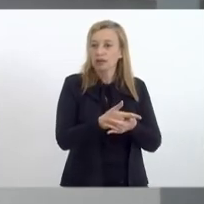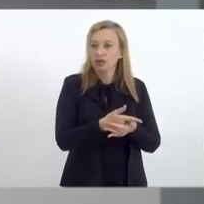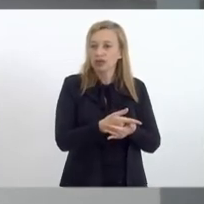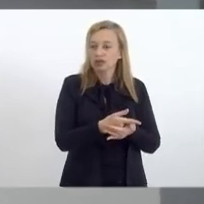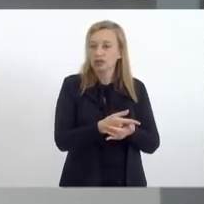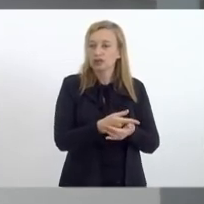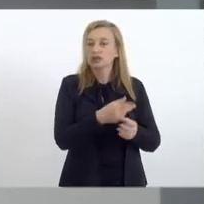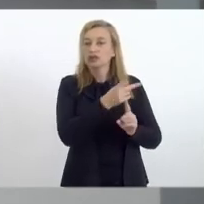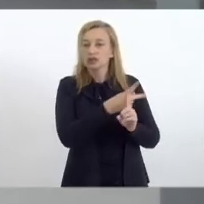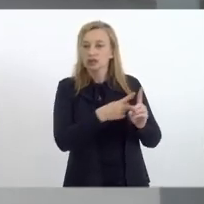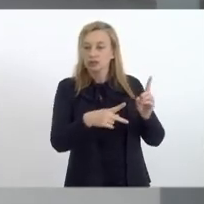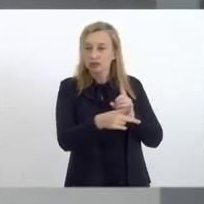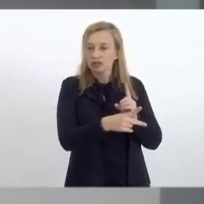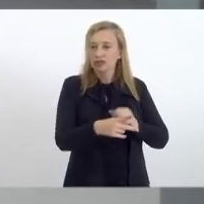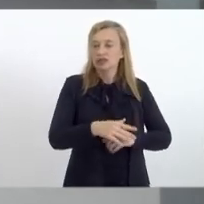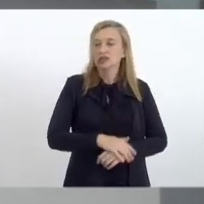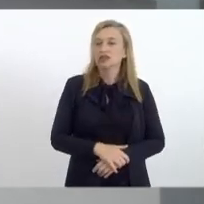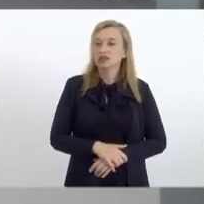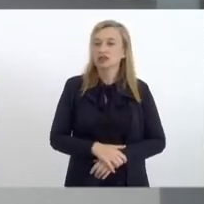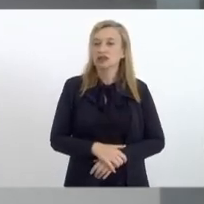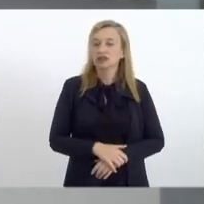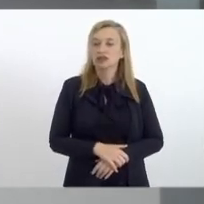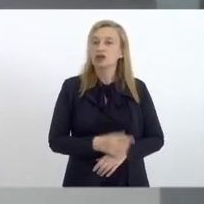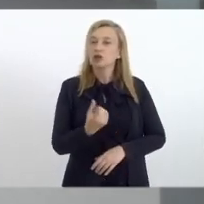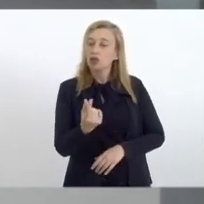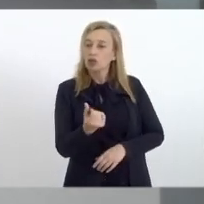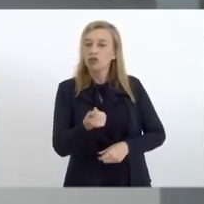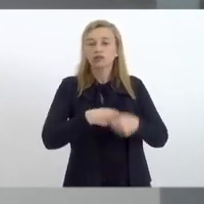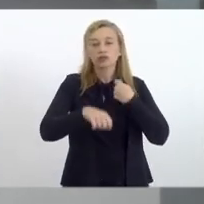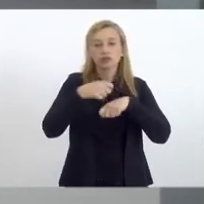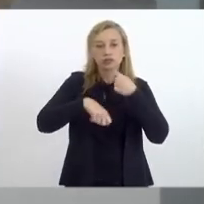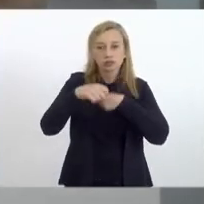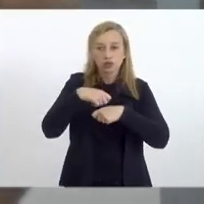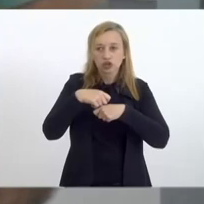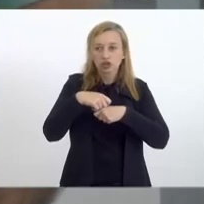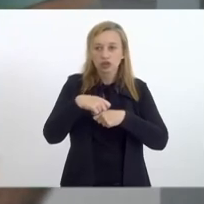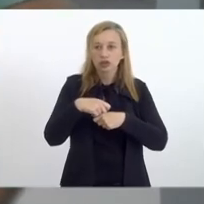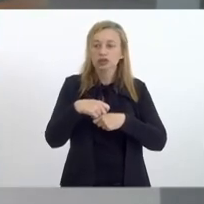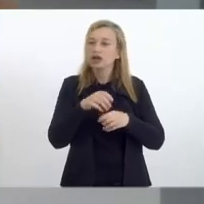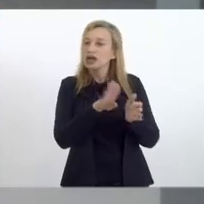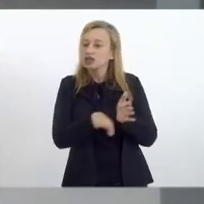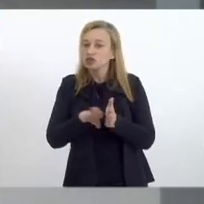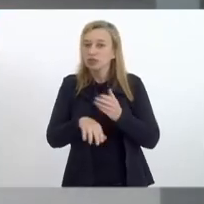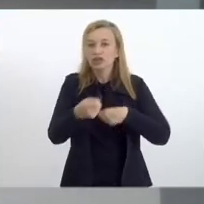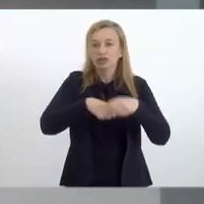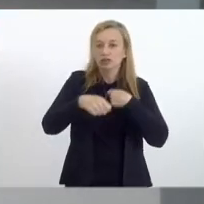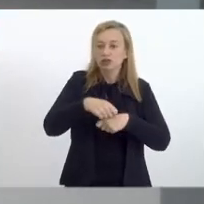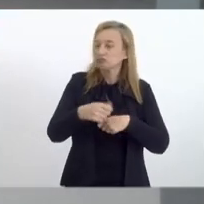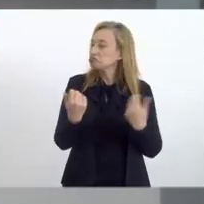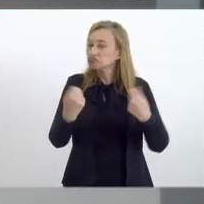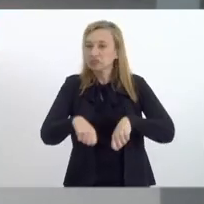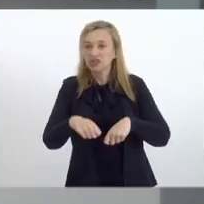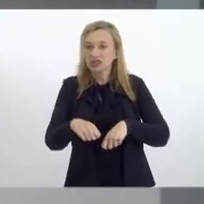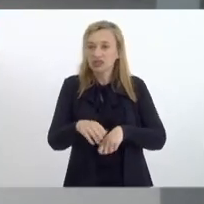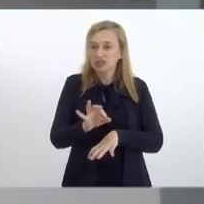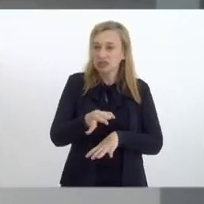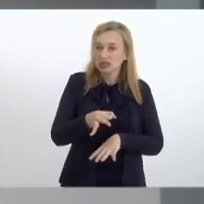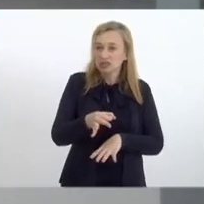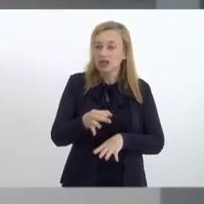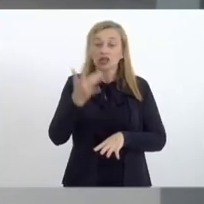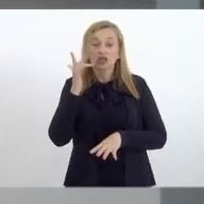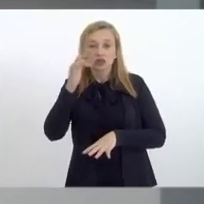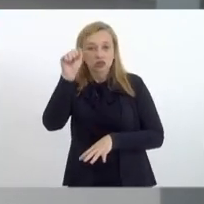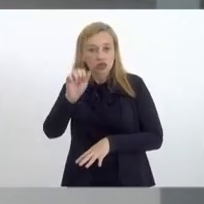benefícios previdenciários. Com a taxa de administração, as despesas administrativas não precisam ser garantidas pelo Tesouro